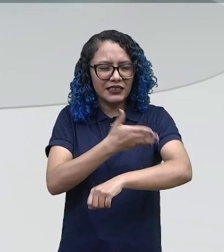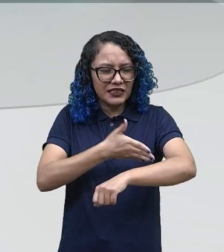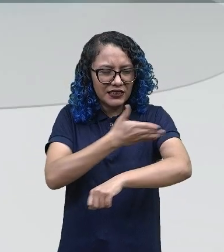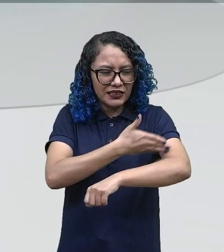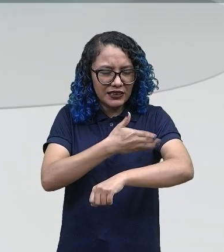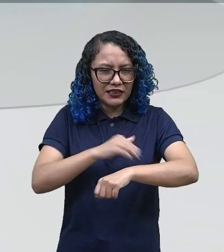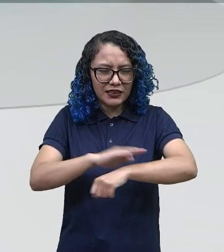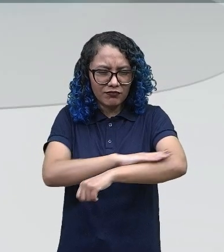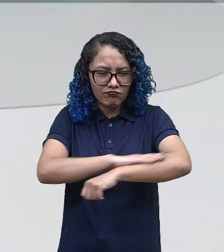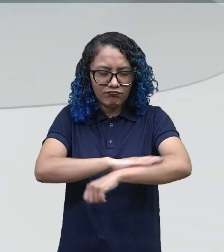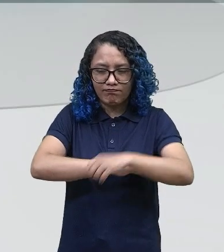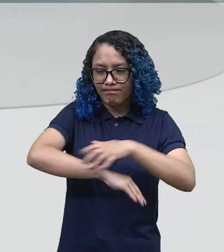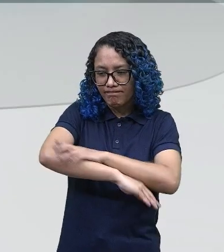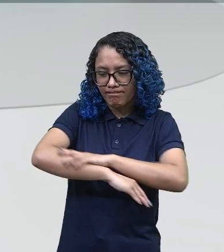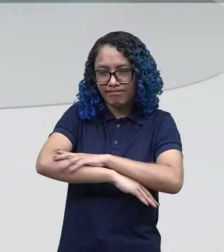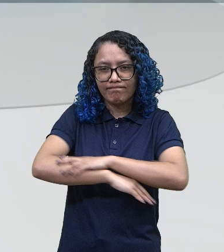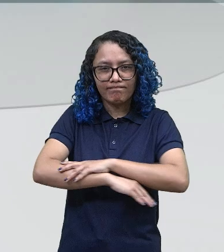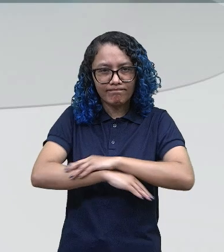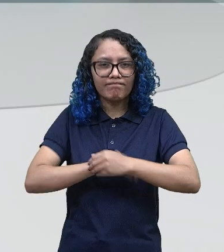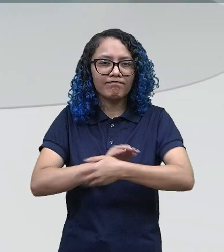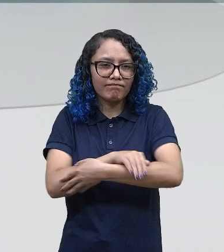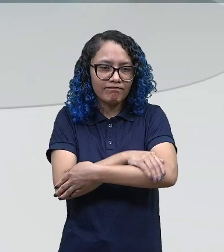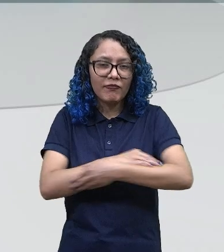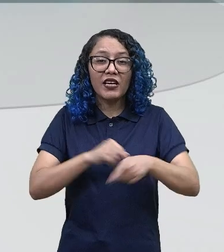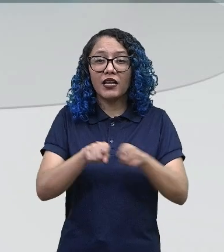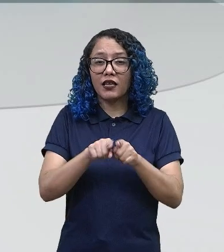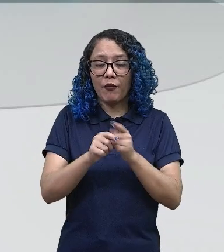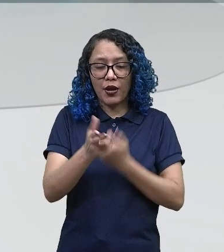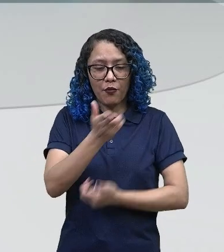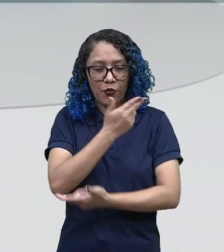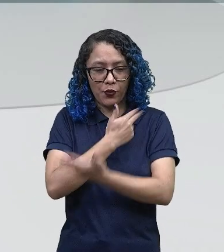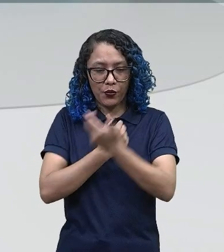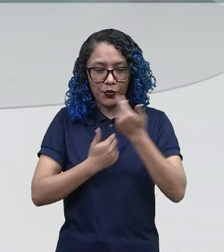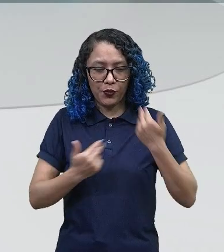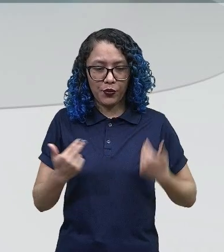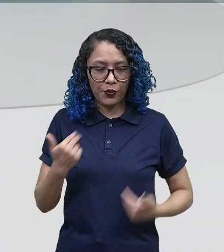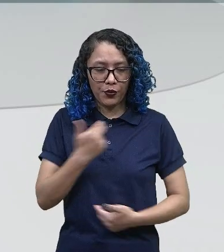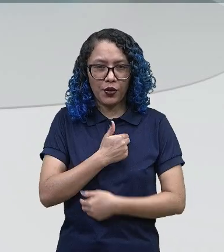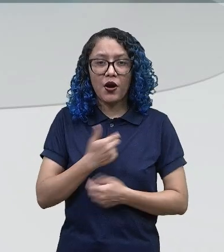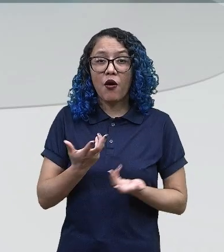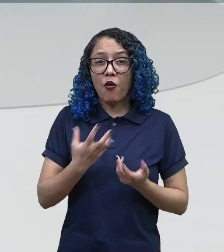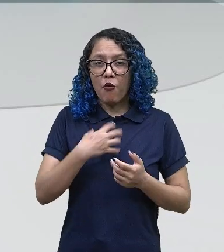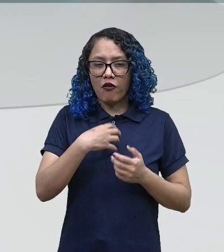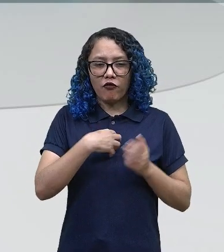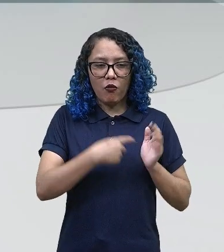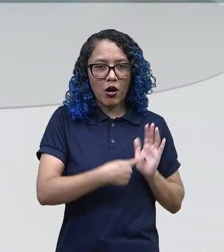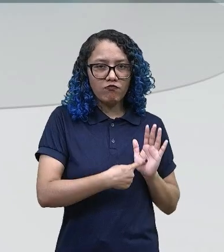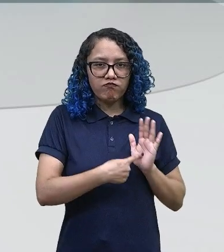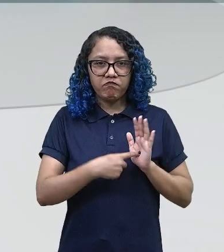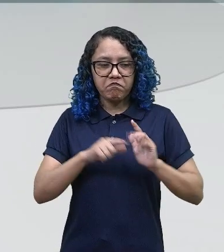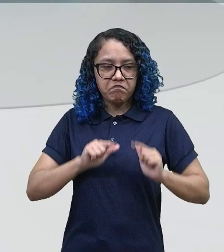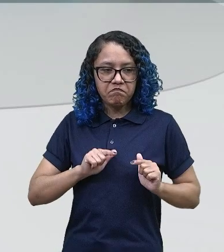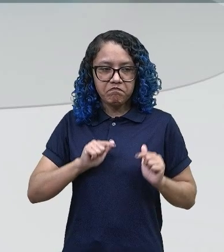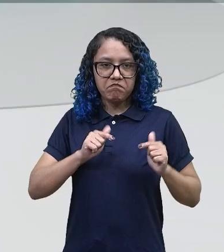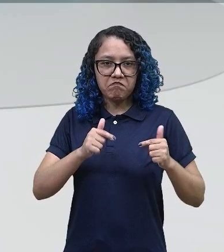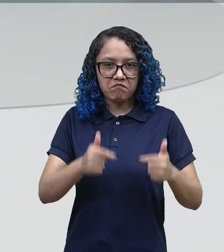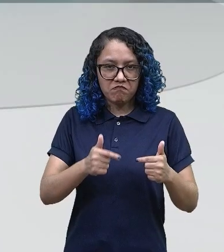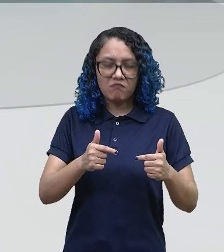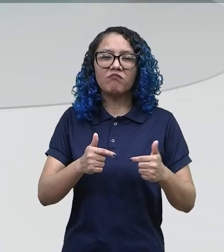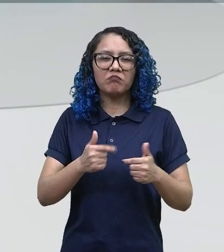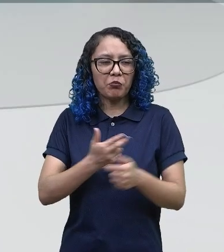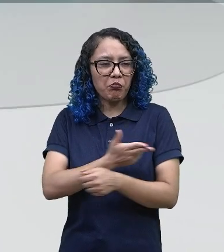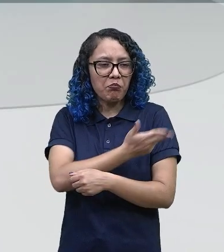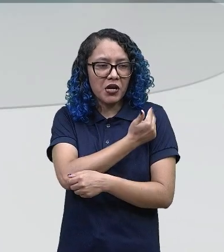mais fortes. Eles pintam também os seus corpos como forma de intimidar ali os seus adversários. Cada risquinho, cada